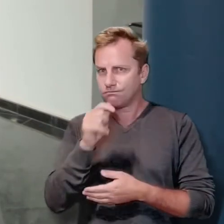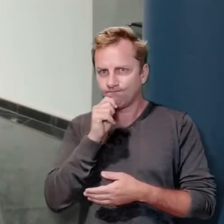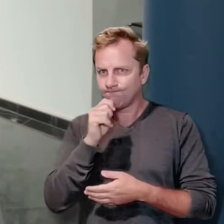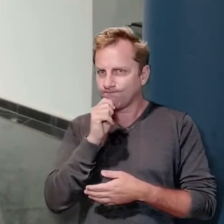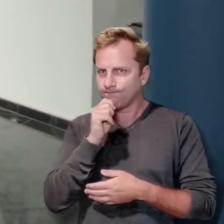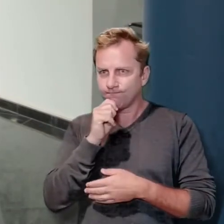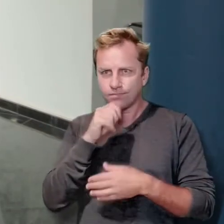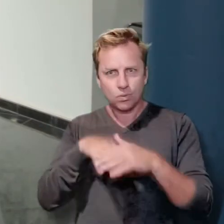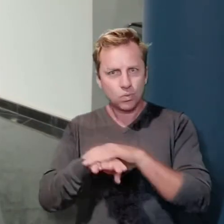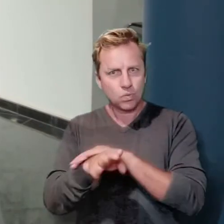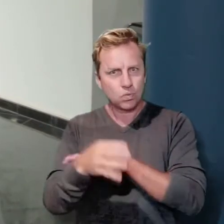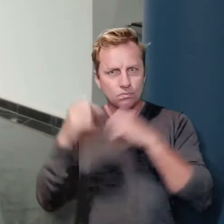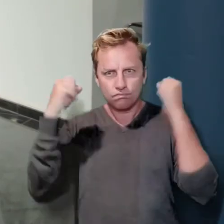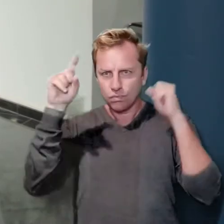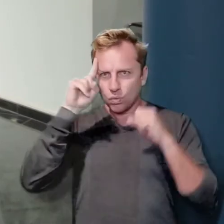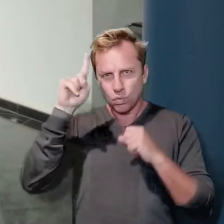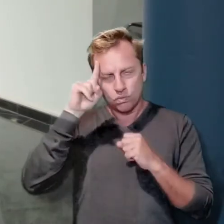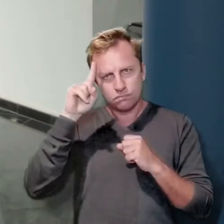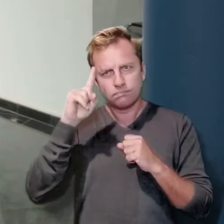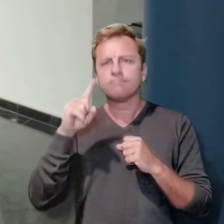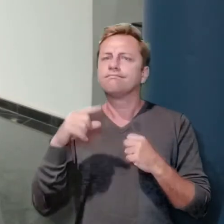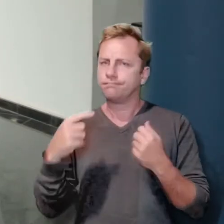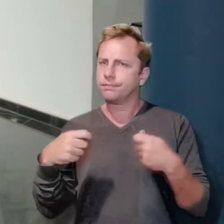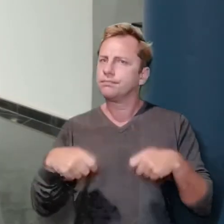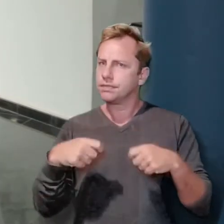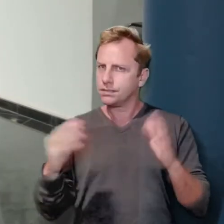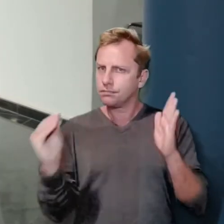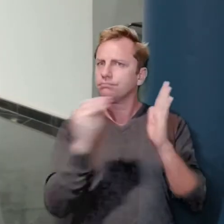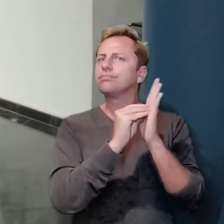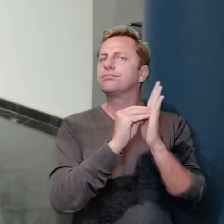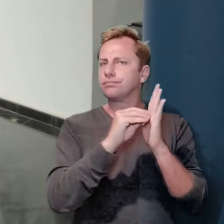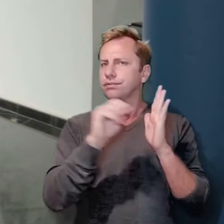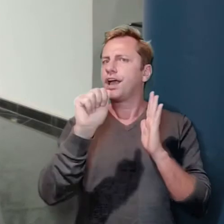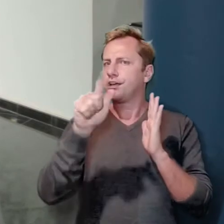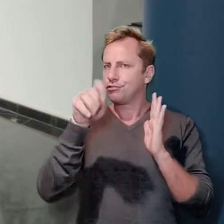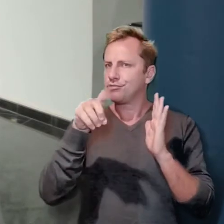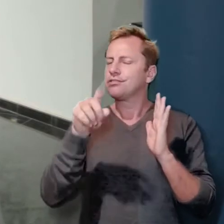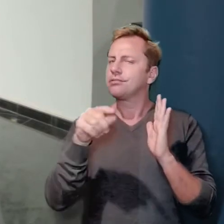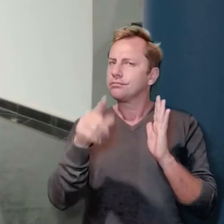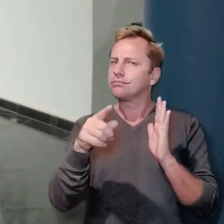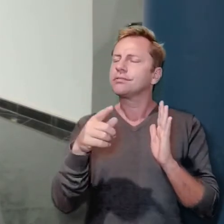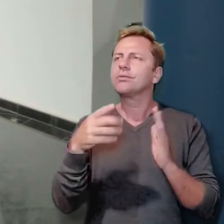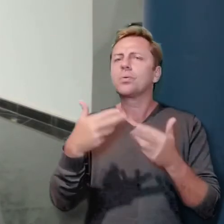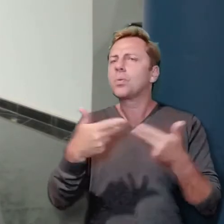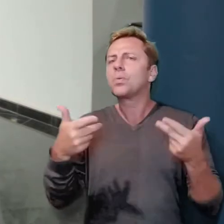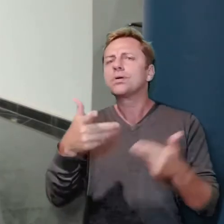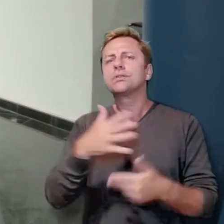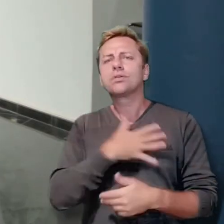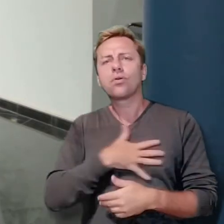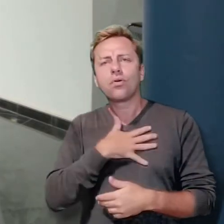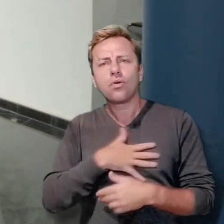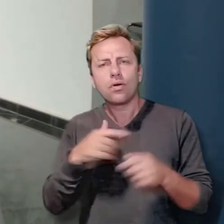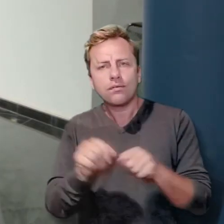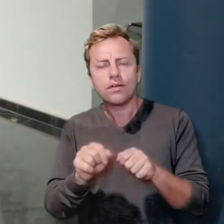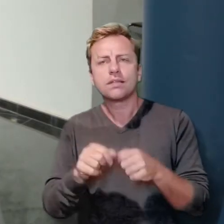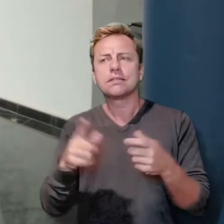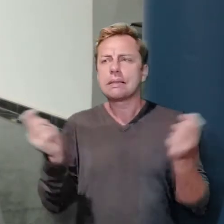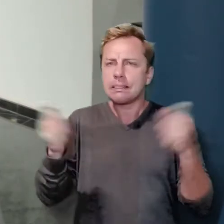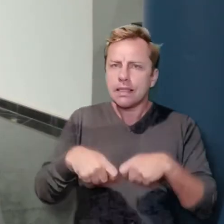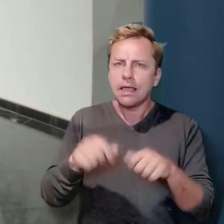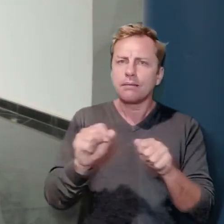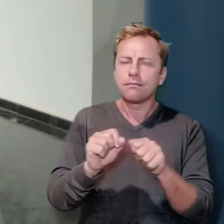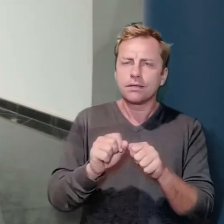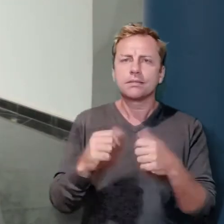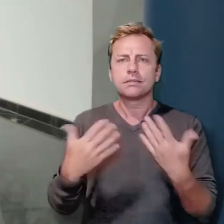hábito não é de atividade física regular, procure colocar na sua agenda algo que você goste de fazer, possa